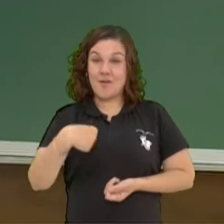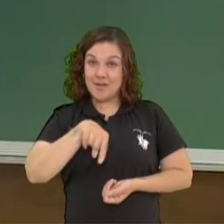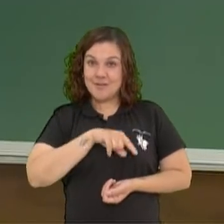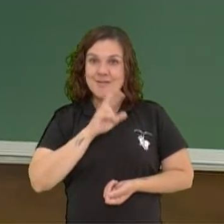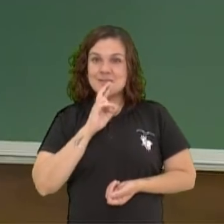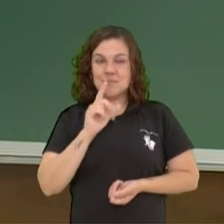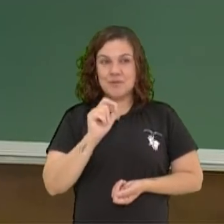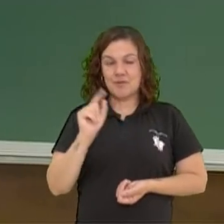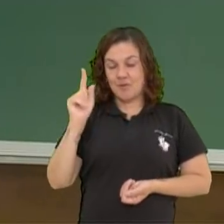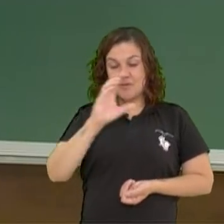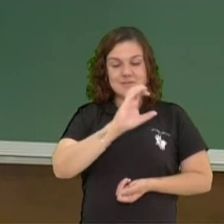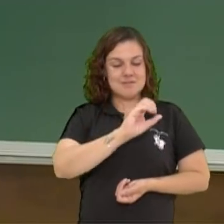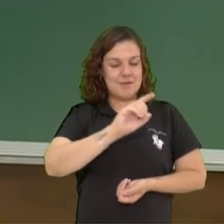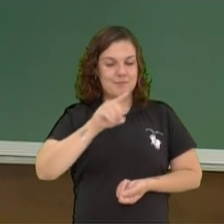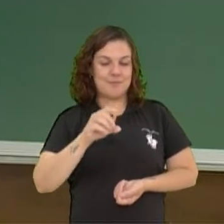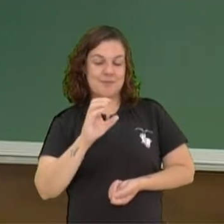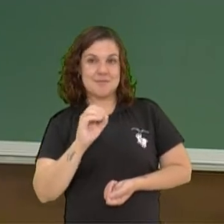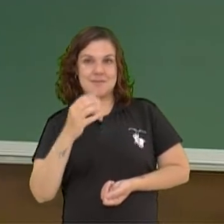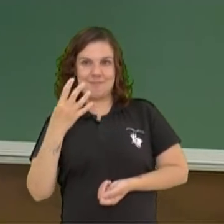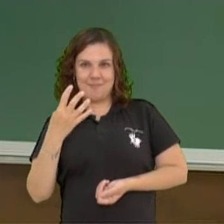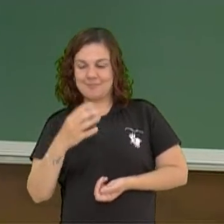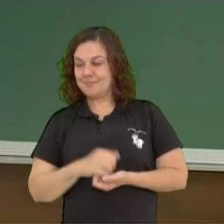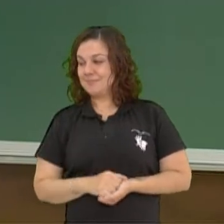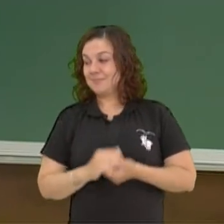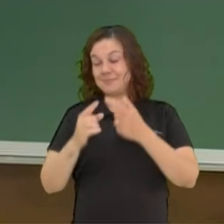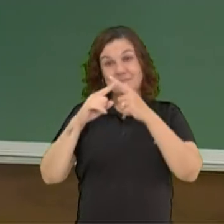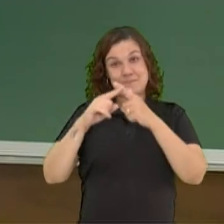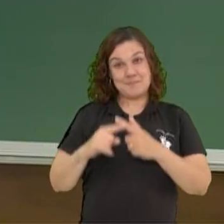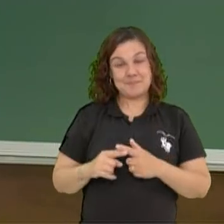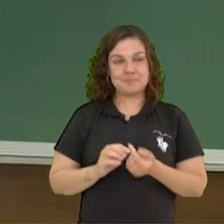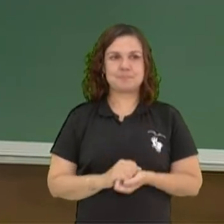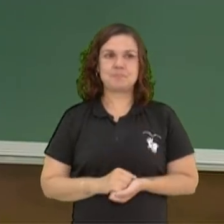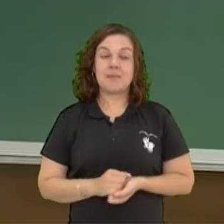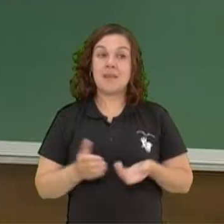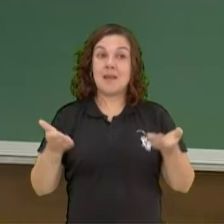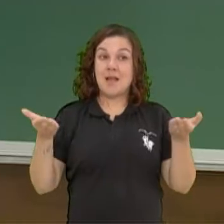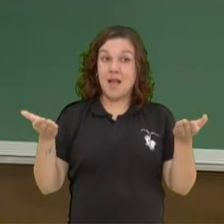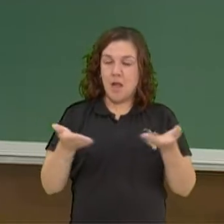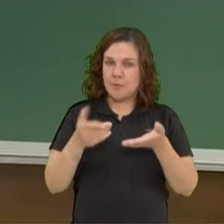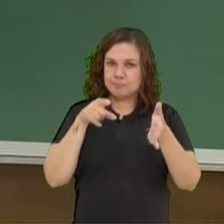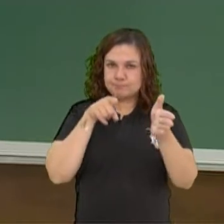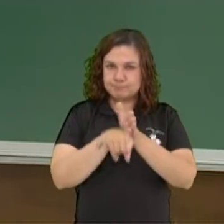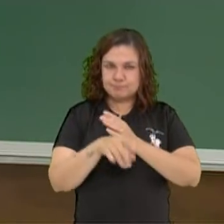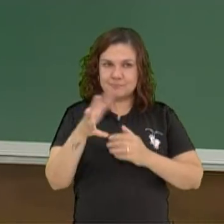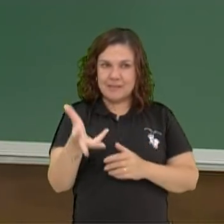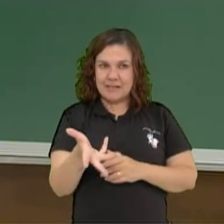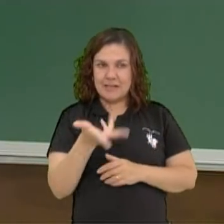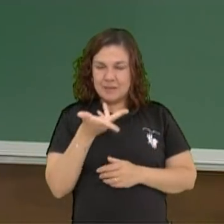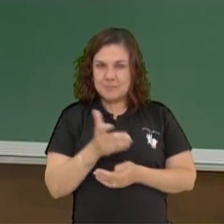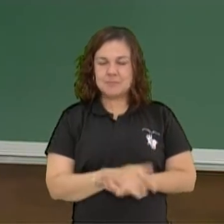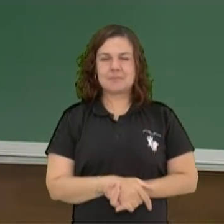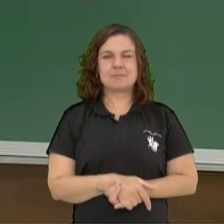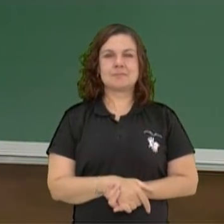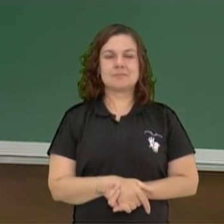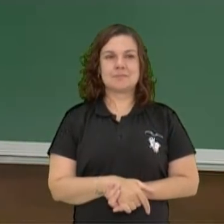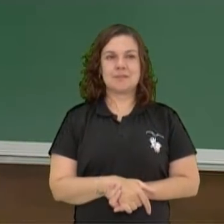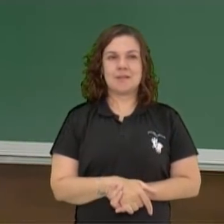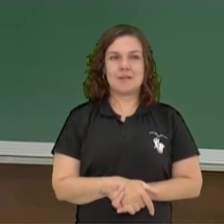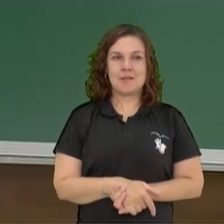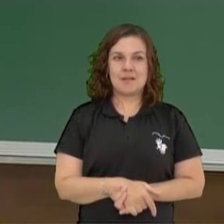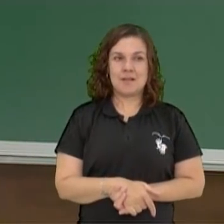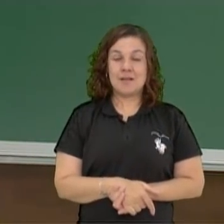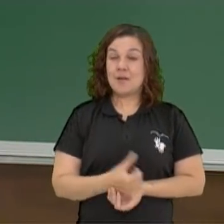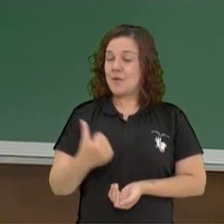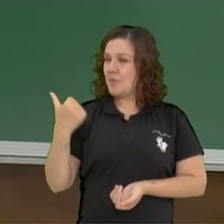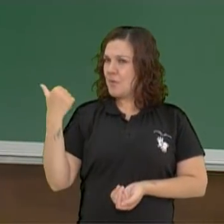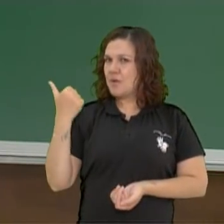aqui é 0,04, né? Dessa multiplicação. Agora, eu trouxe um quiz aqui para vocês. Ó, acompanhe aí com a